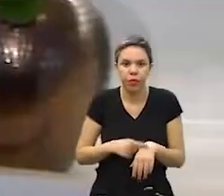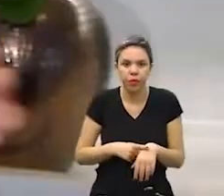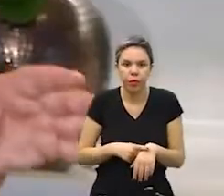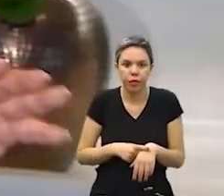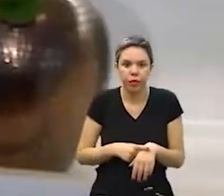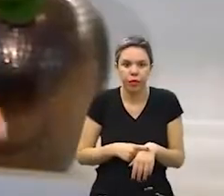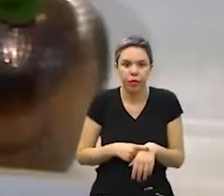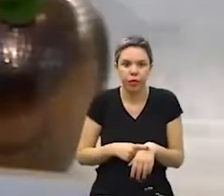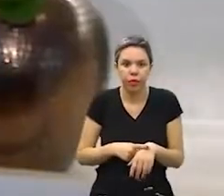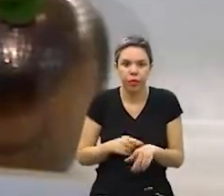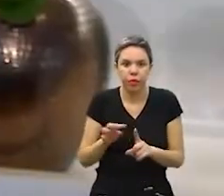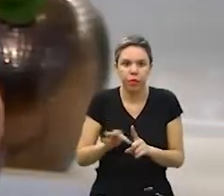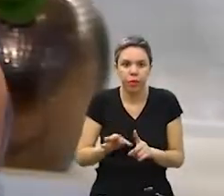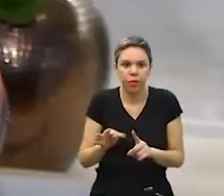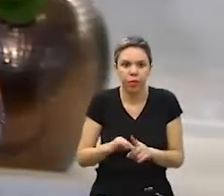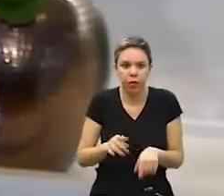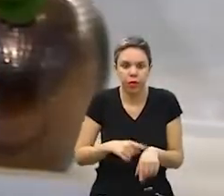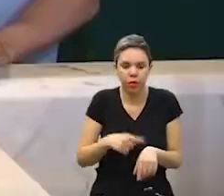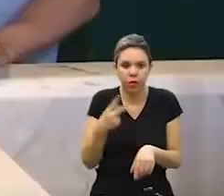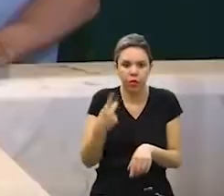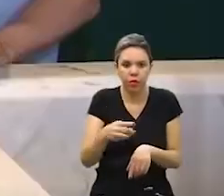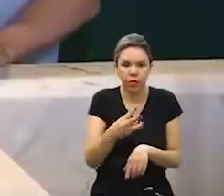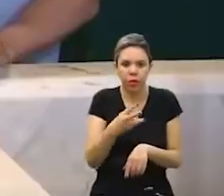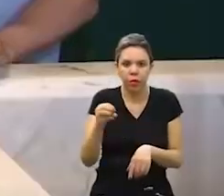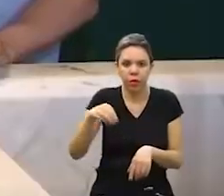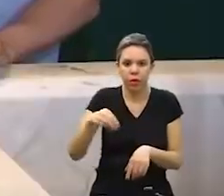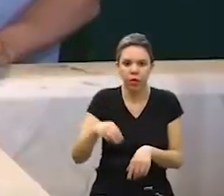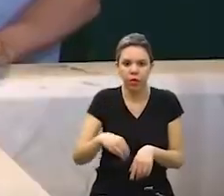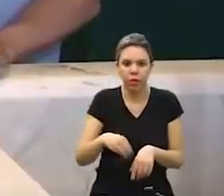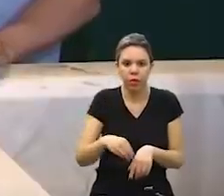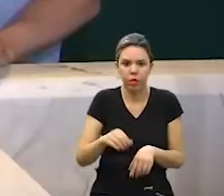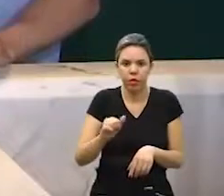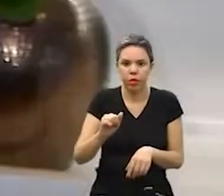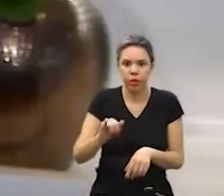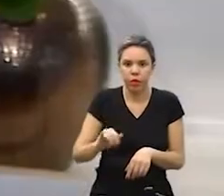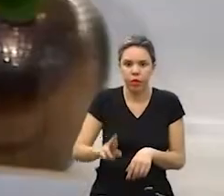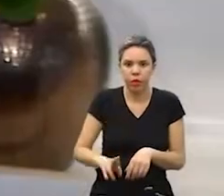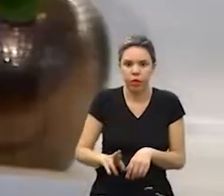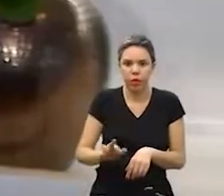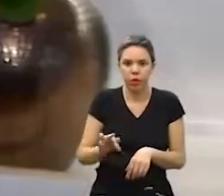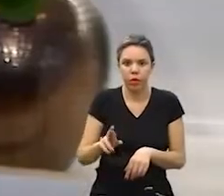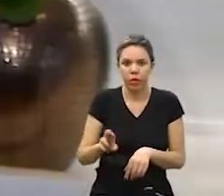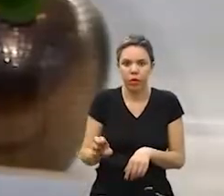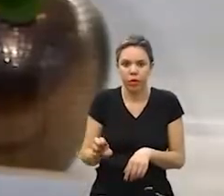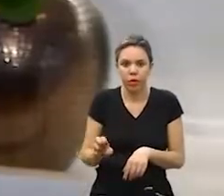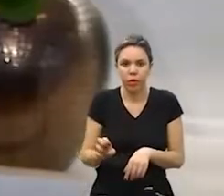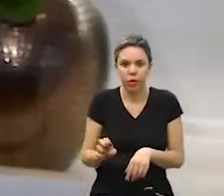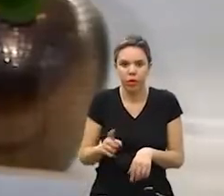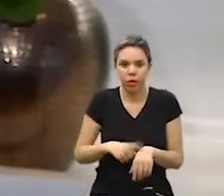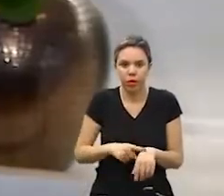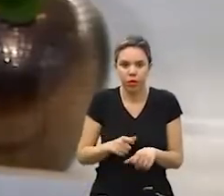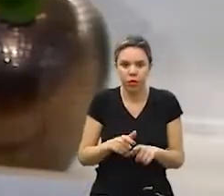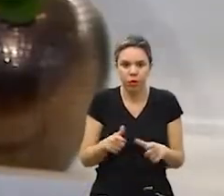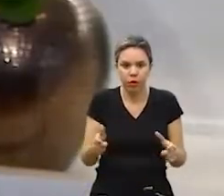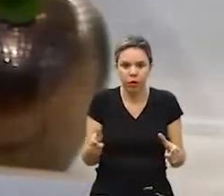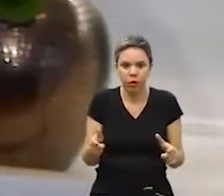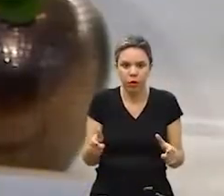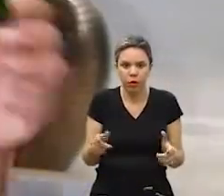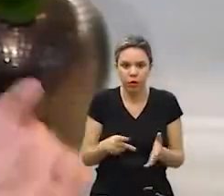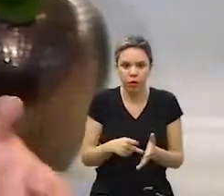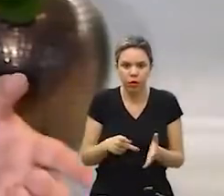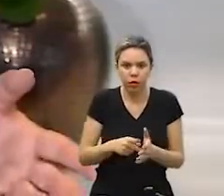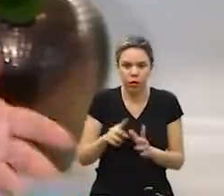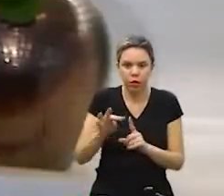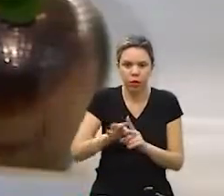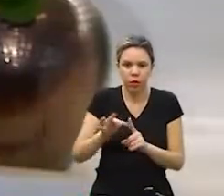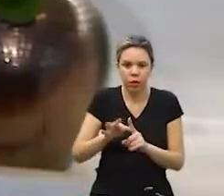ali? Eu deixo na maior tempo dela, de 30 minutos. Geralmente as Air Fry são 30 minutos. Então eu deixo no maior tempo e na